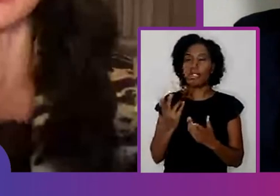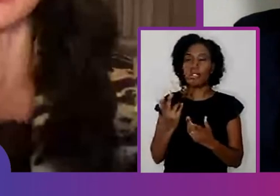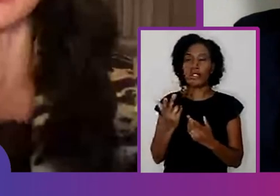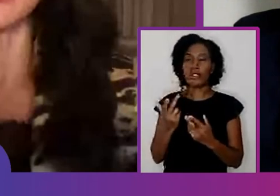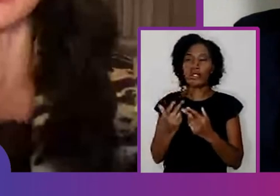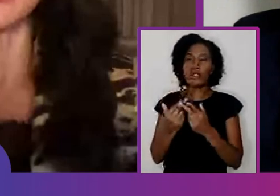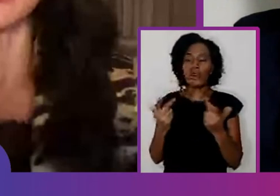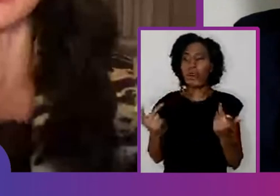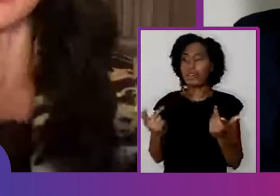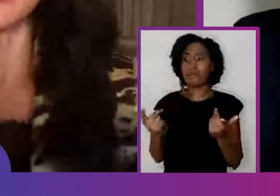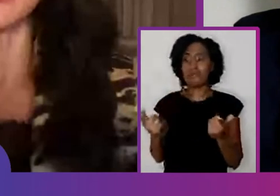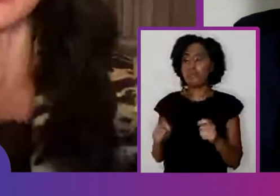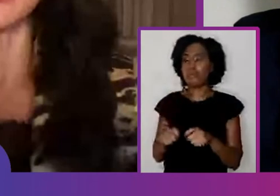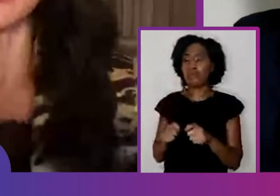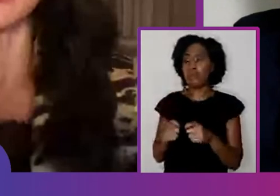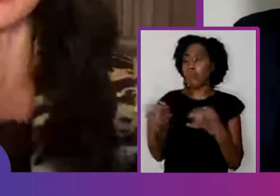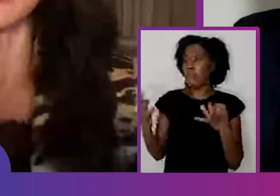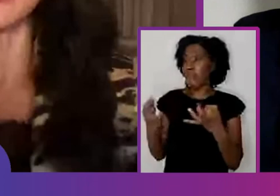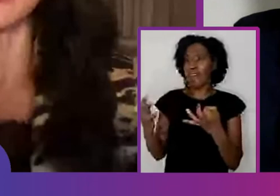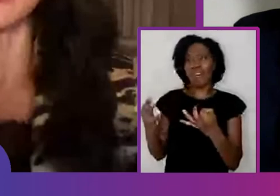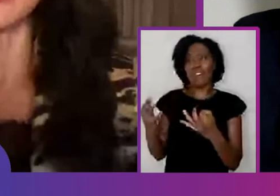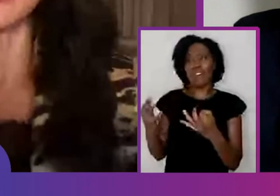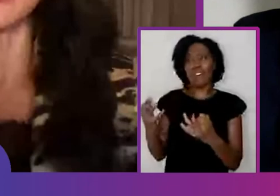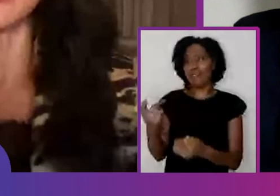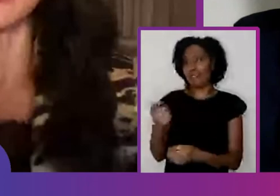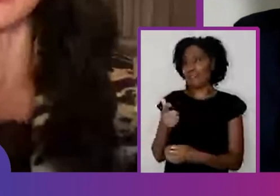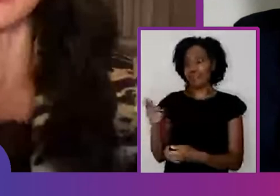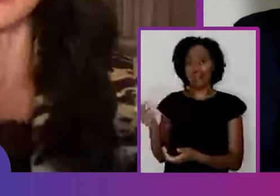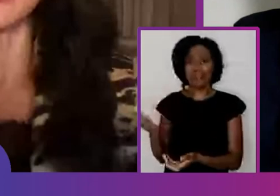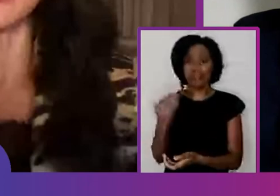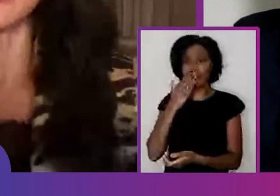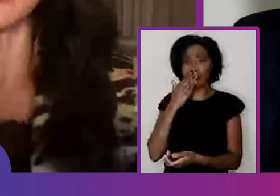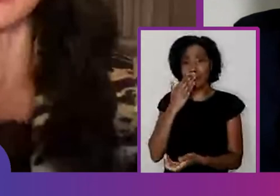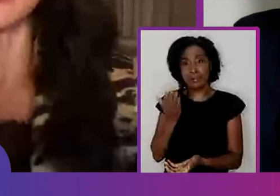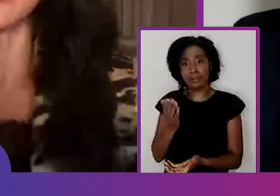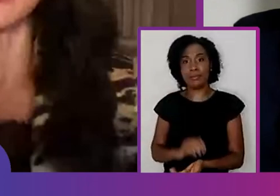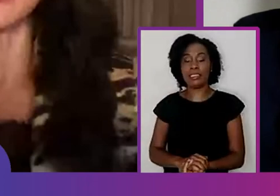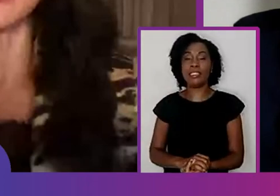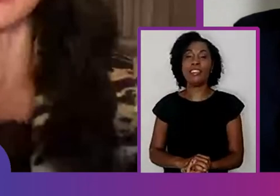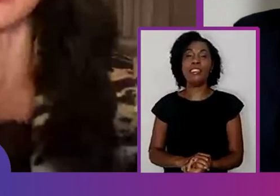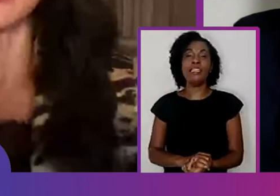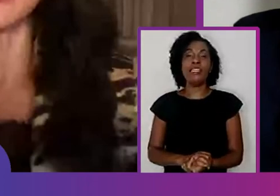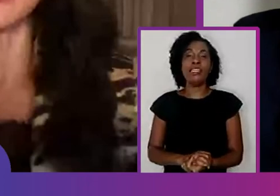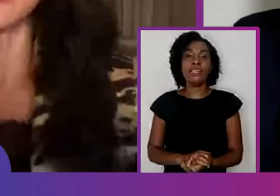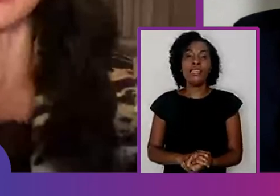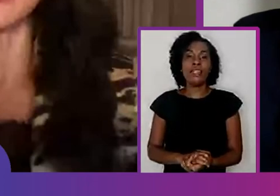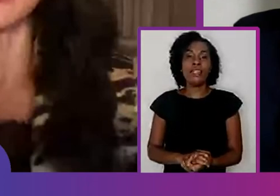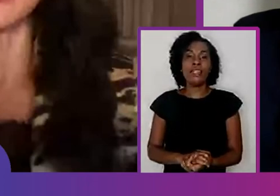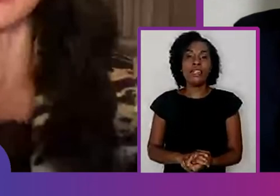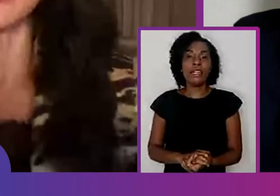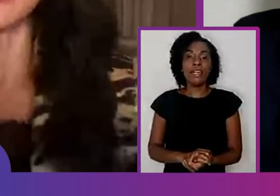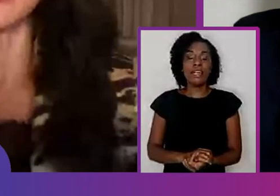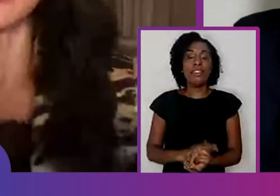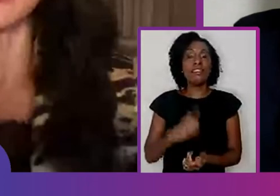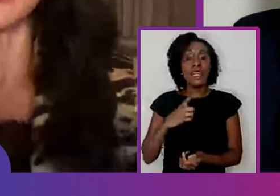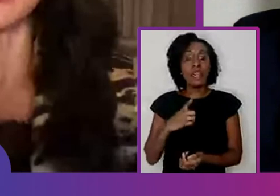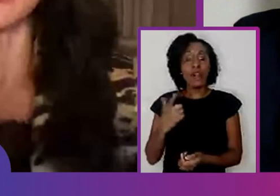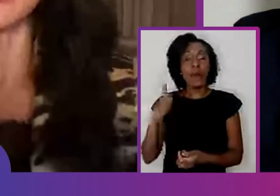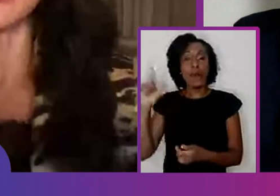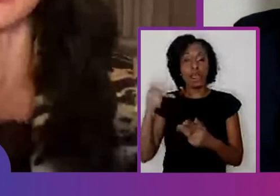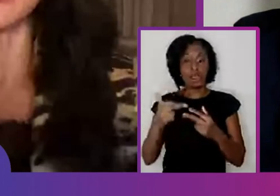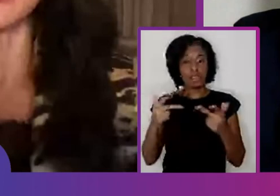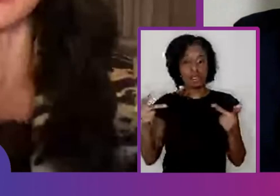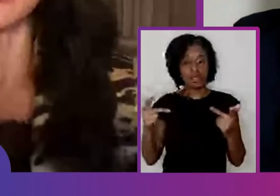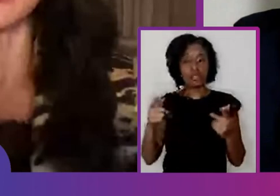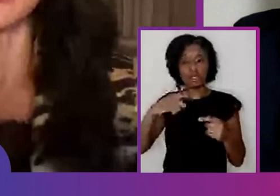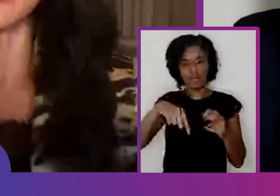ridículo de tão perfeitas. Mas tem uma outra coisa acontecendo e que a gente vê muito no mundo